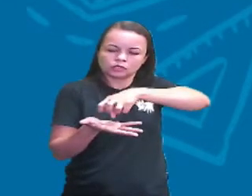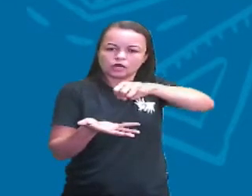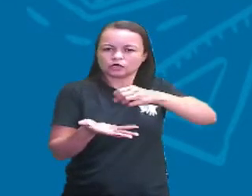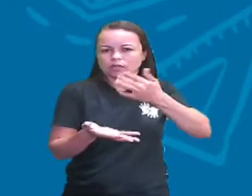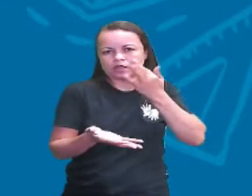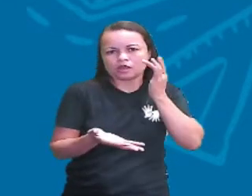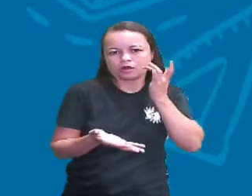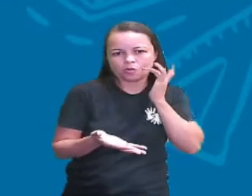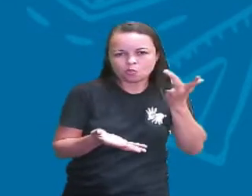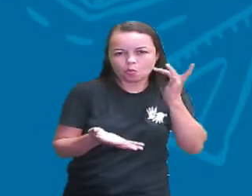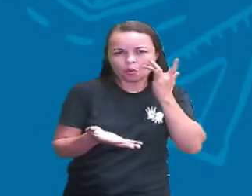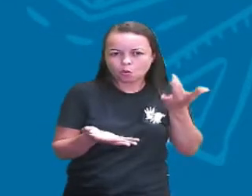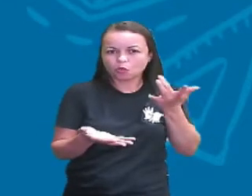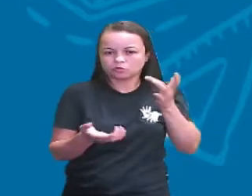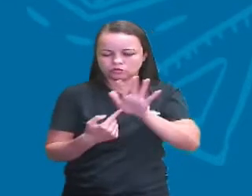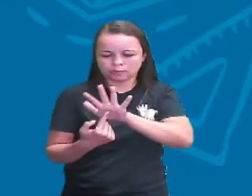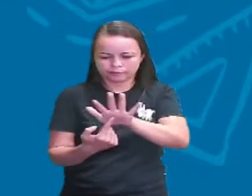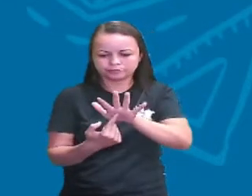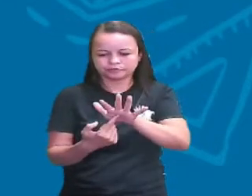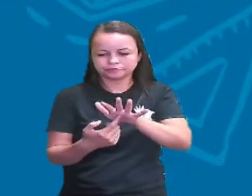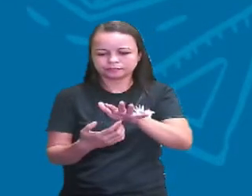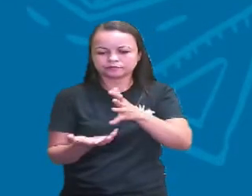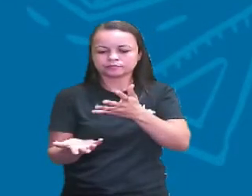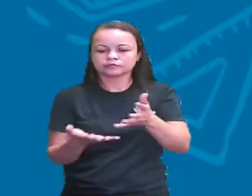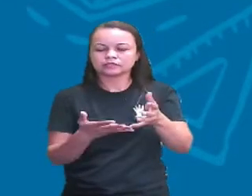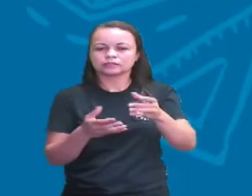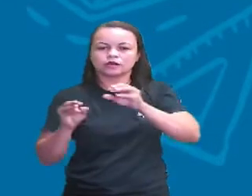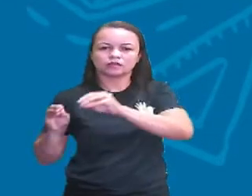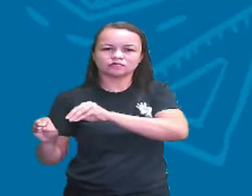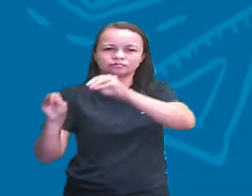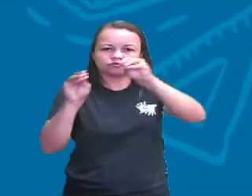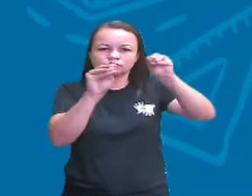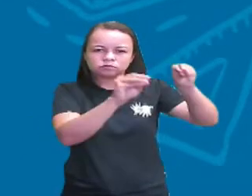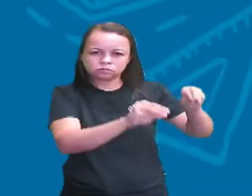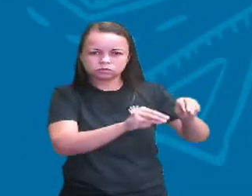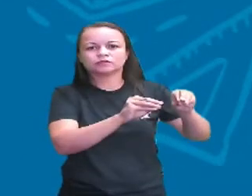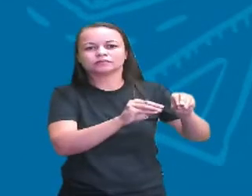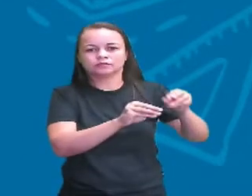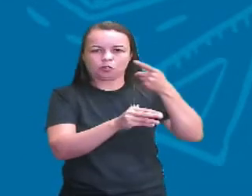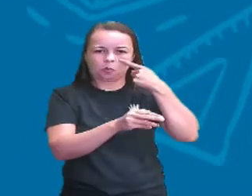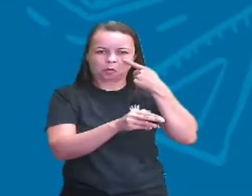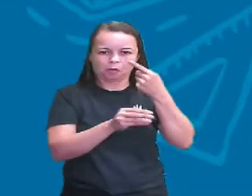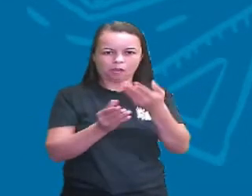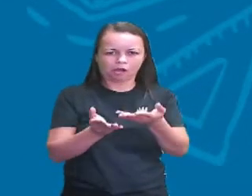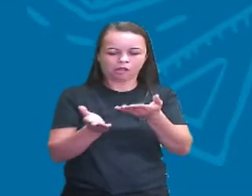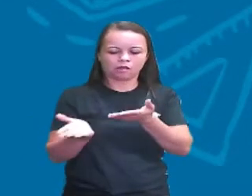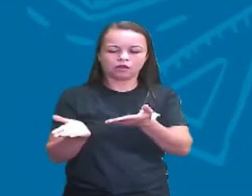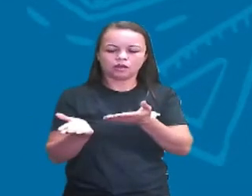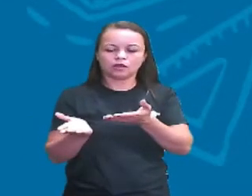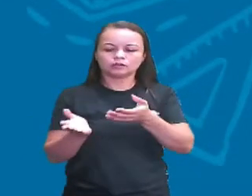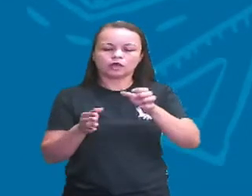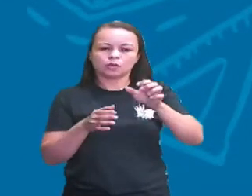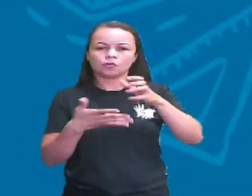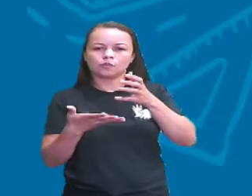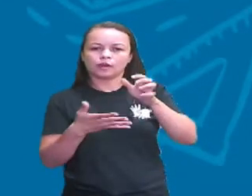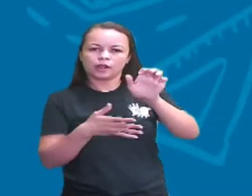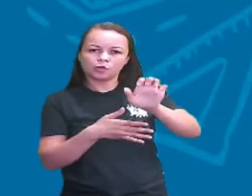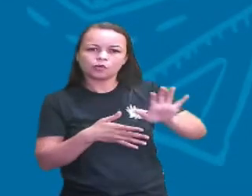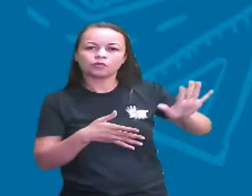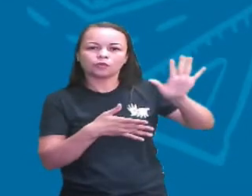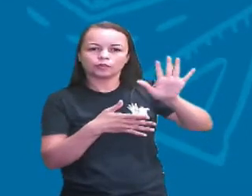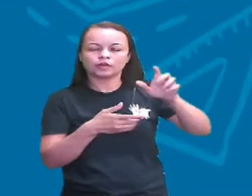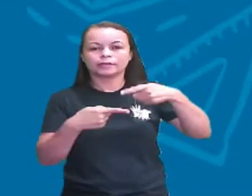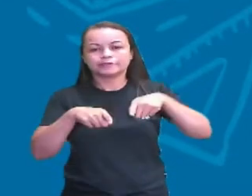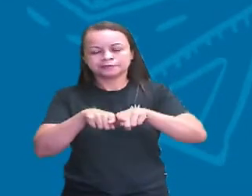né, representando a riqueza, sendo levado para outro continente, o continente europeu. Tá? E também para o continente